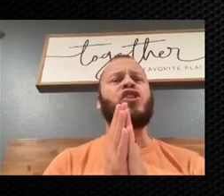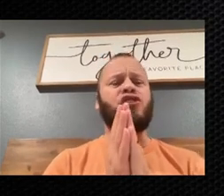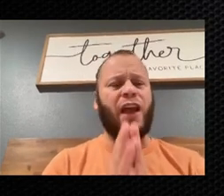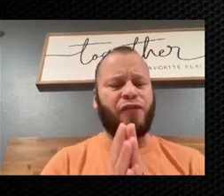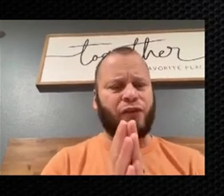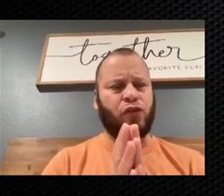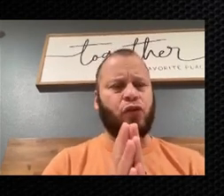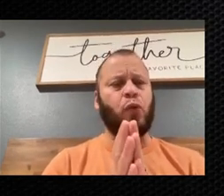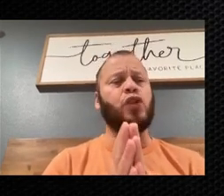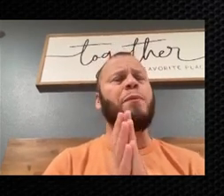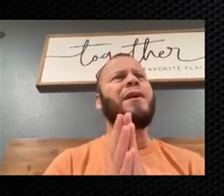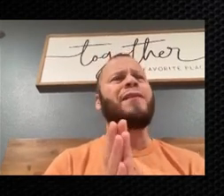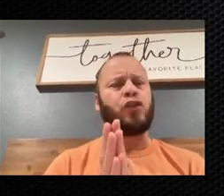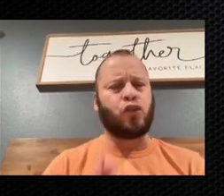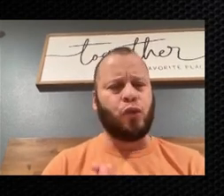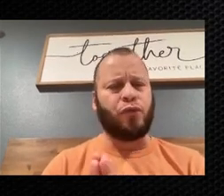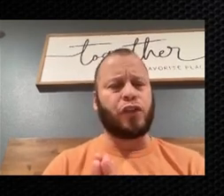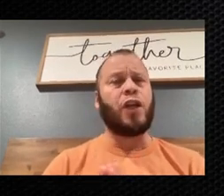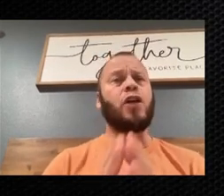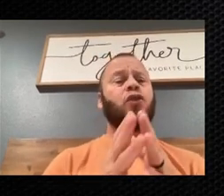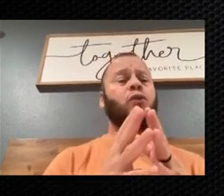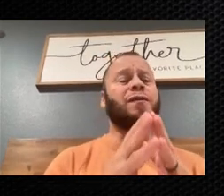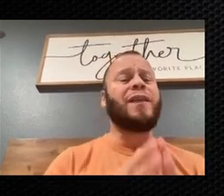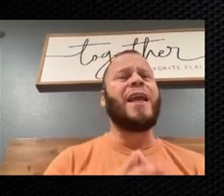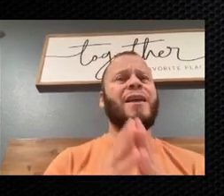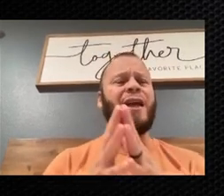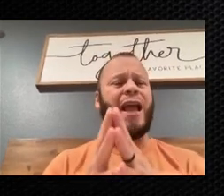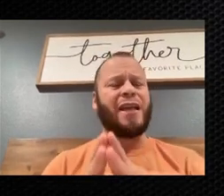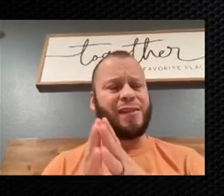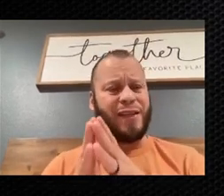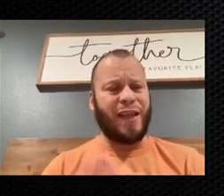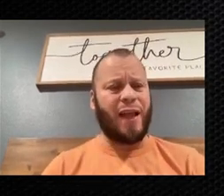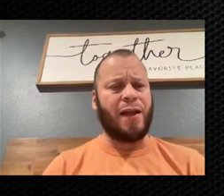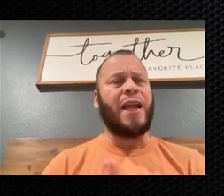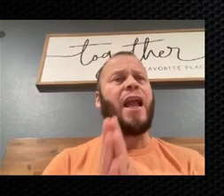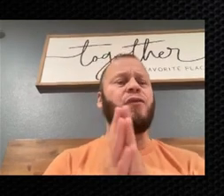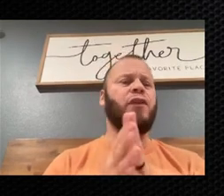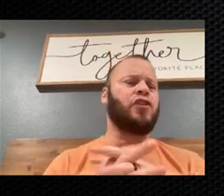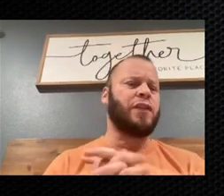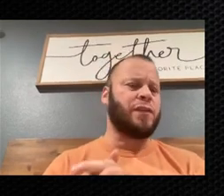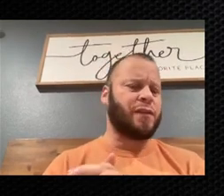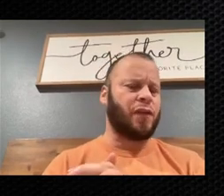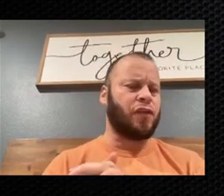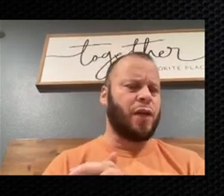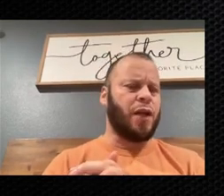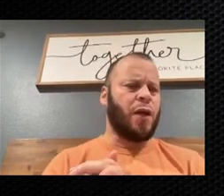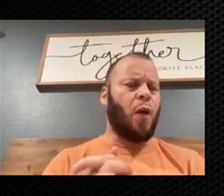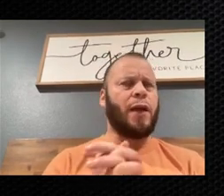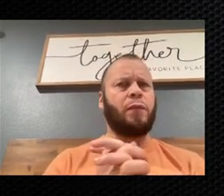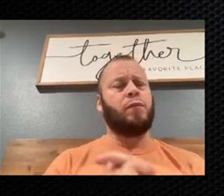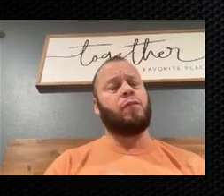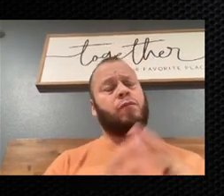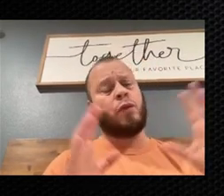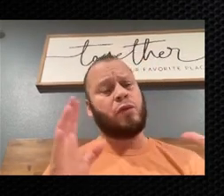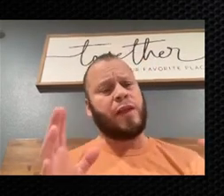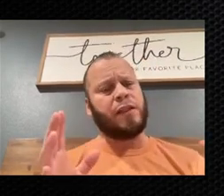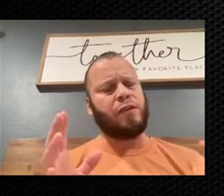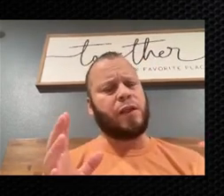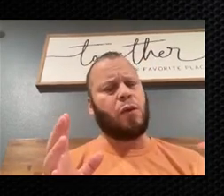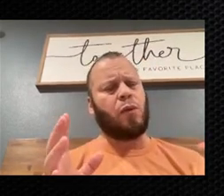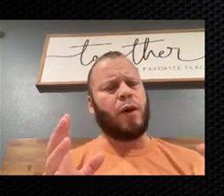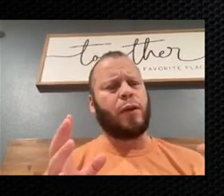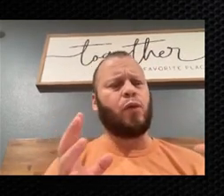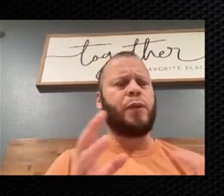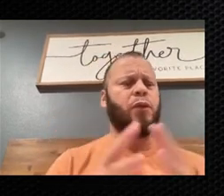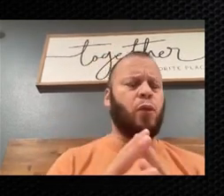o chefes os manda-chuvas do TSE em 2026 olha não